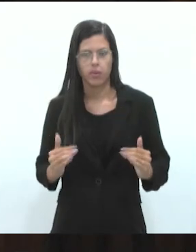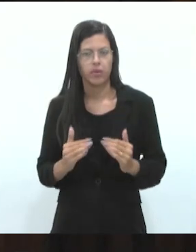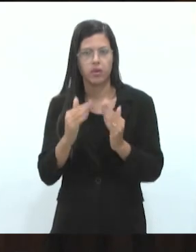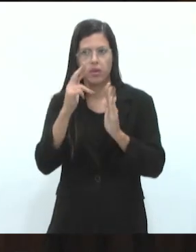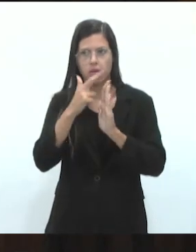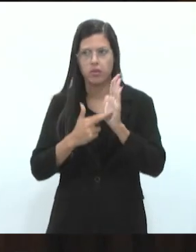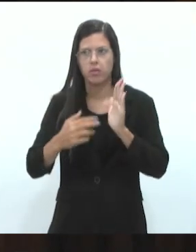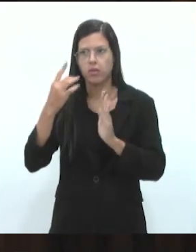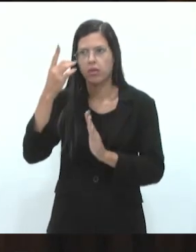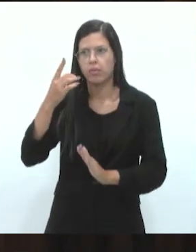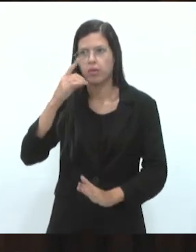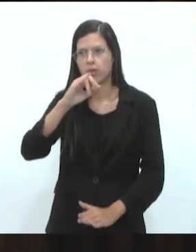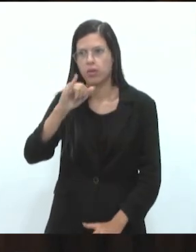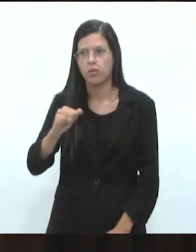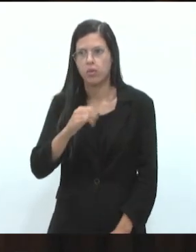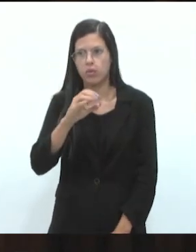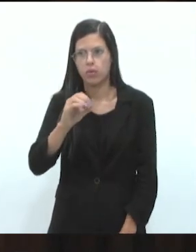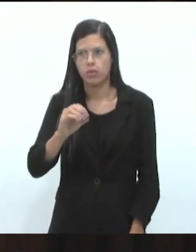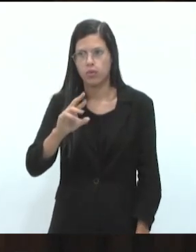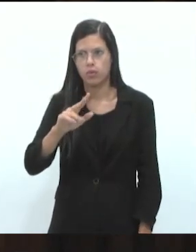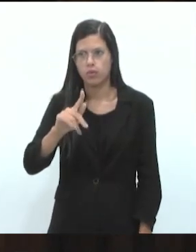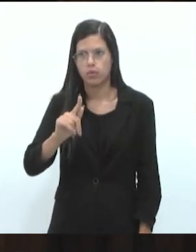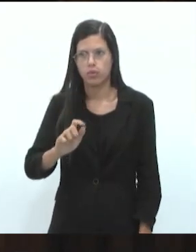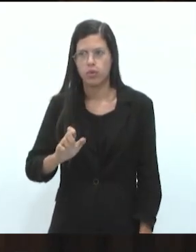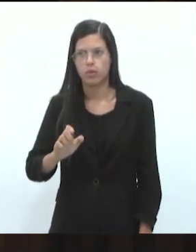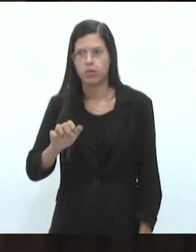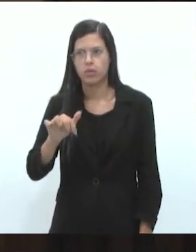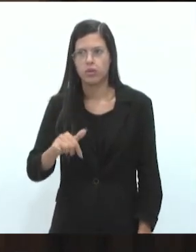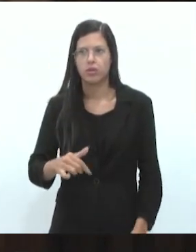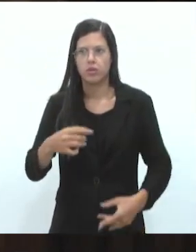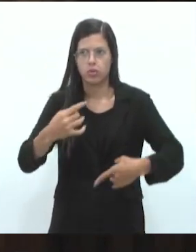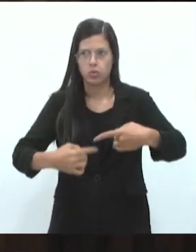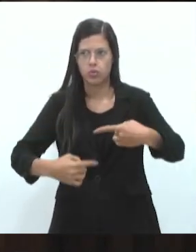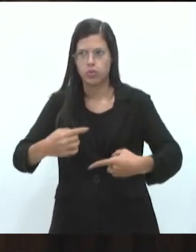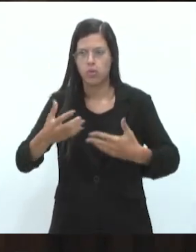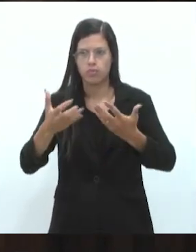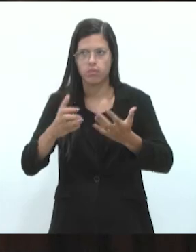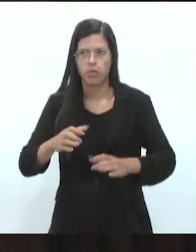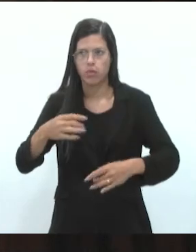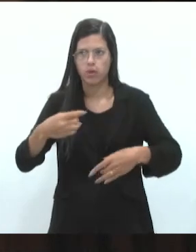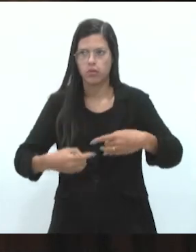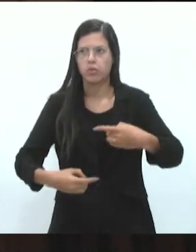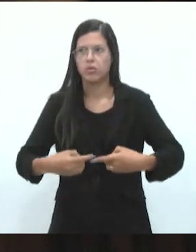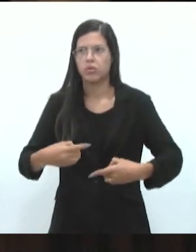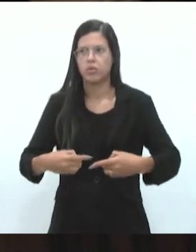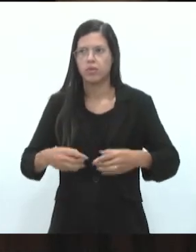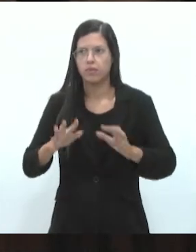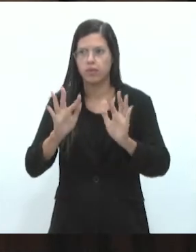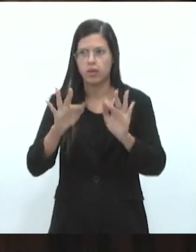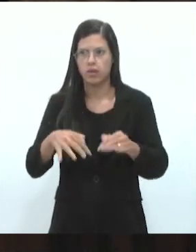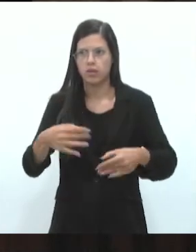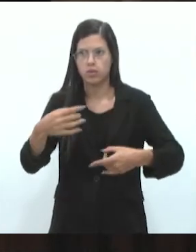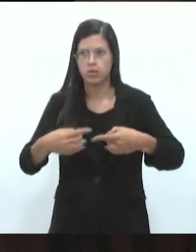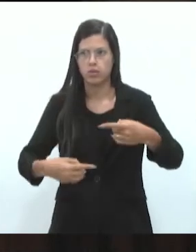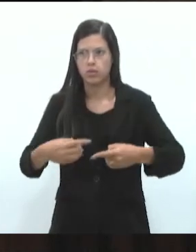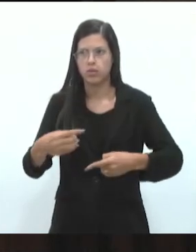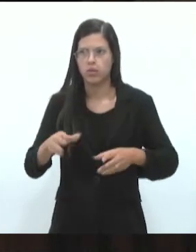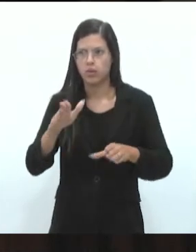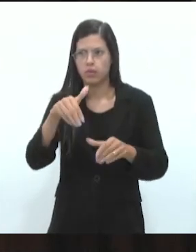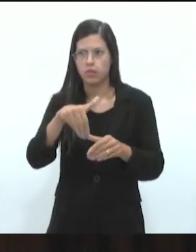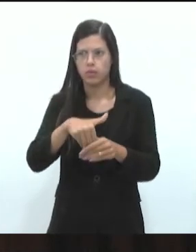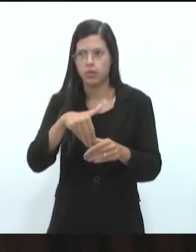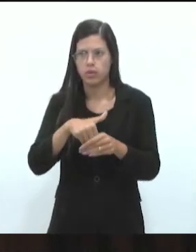Relator, deputado Jorge Felipe Neto. Em discussão. Não havendo quem queira discutir, encerrada a discussão.